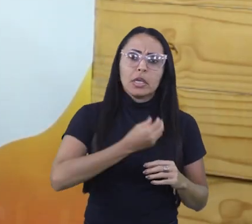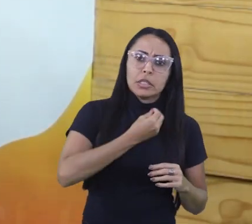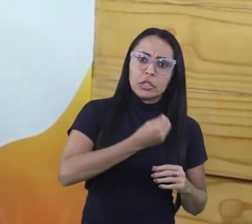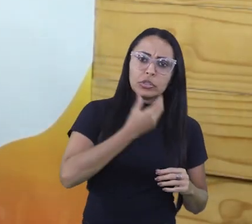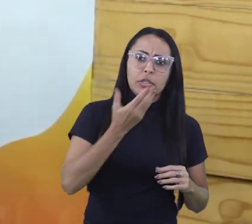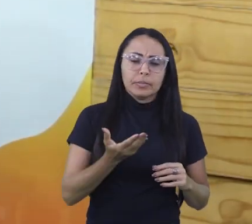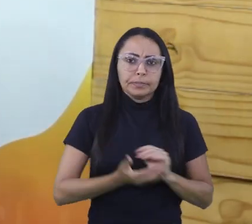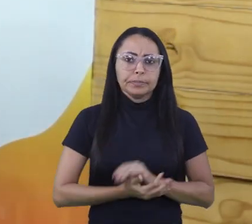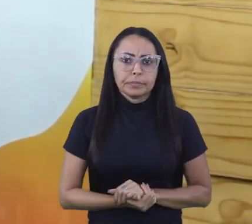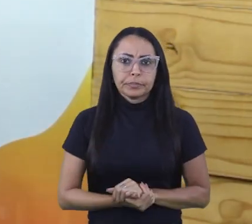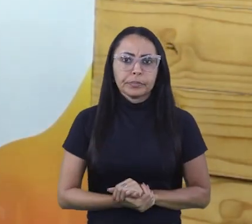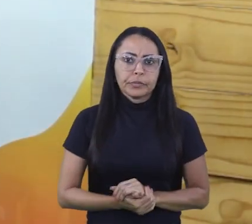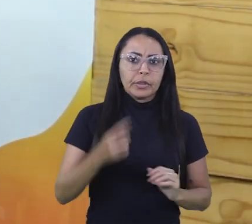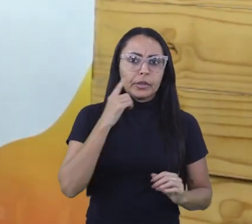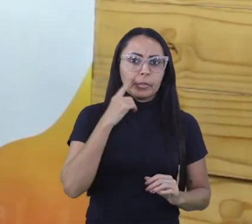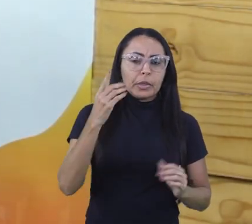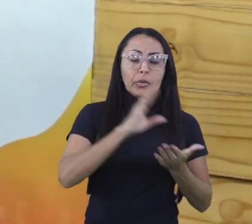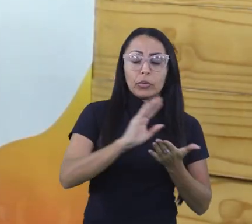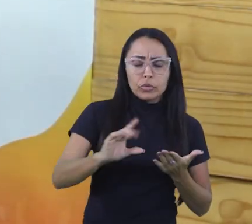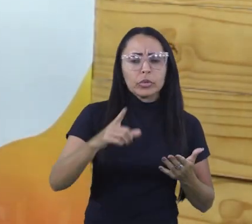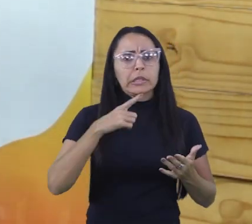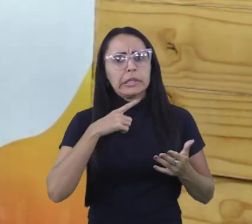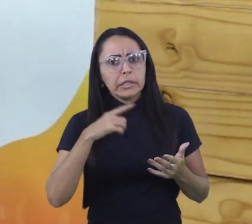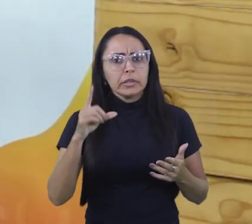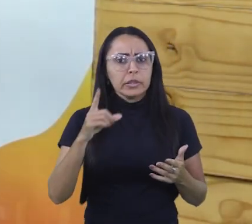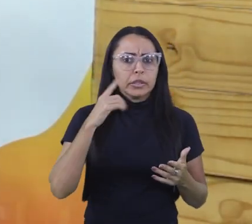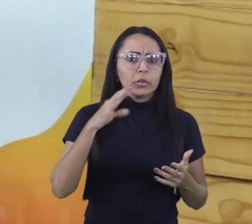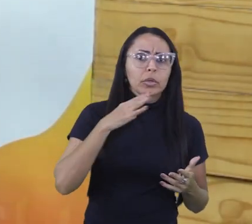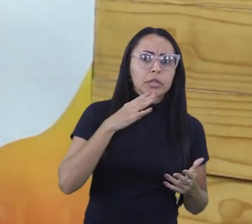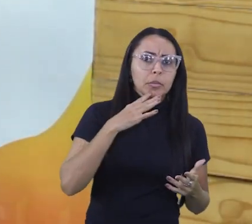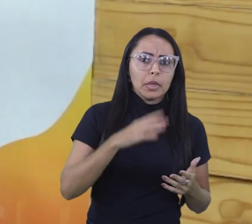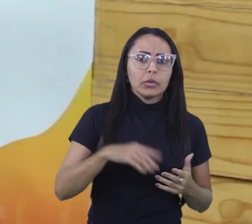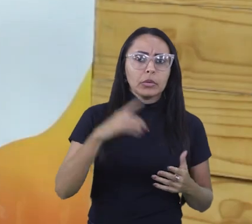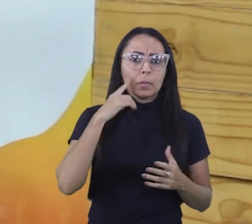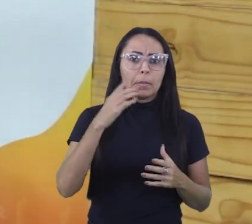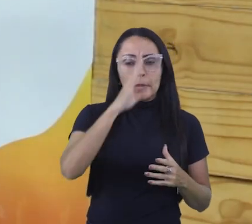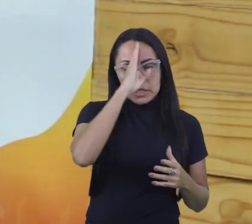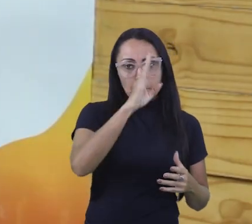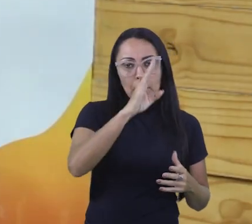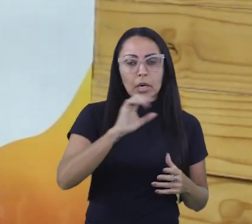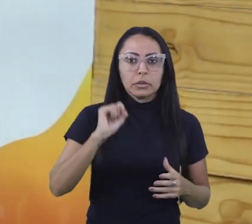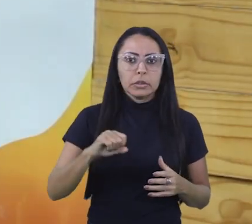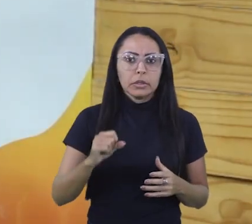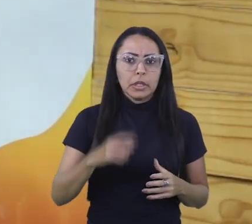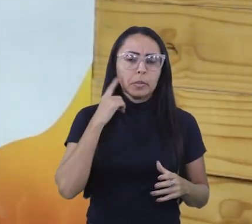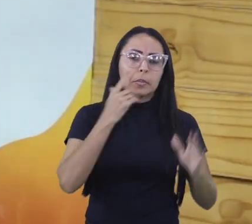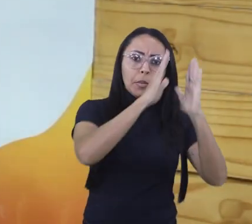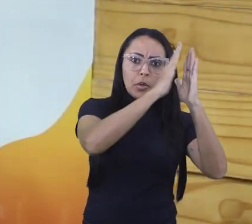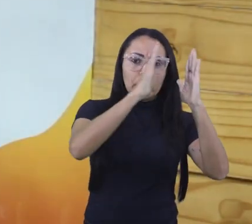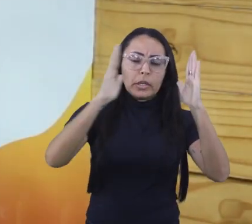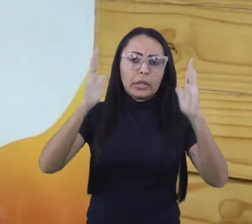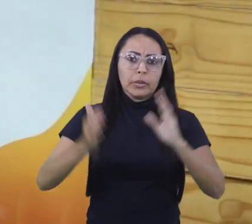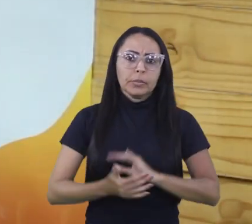naquele momento. Qual era o recurso que a gente tinha, né? O recurso de conhecimento que a gente tinha principal era o livro, né? Era a biblioteca,